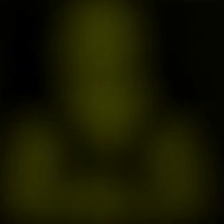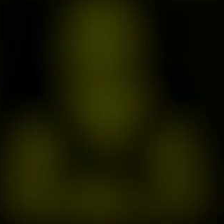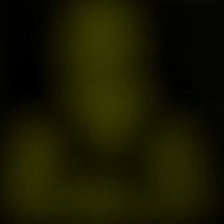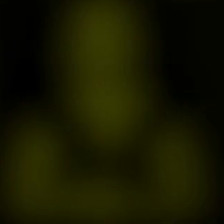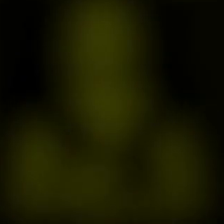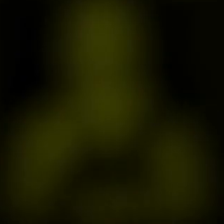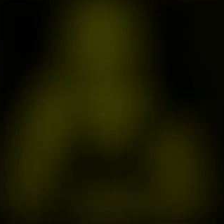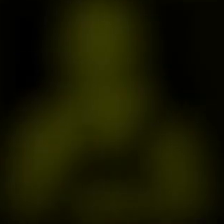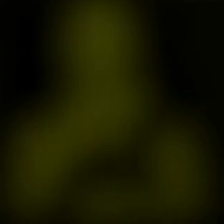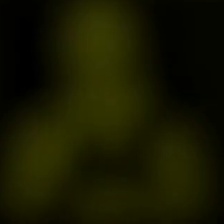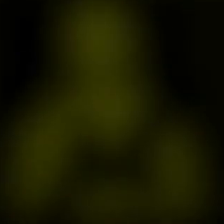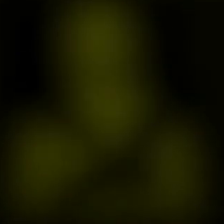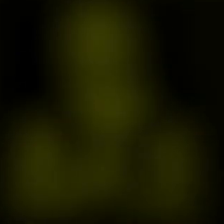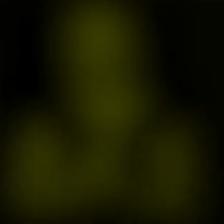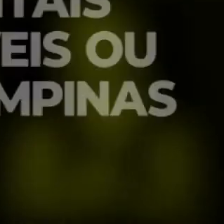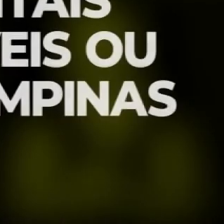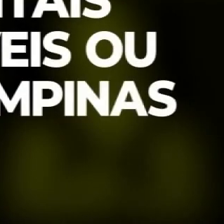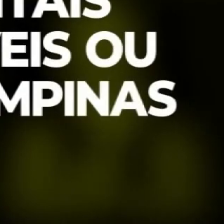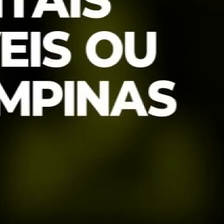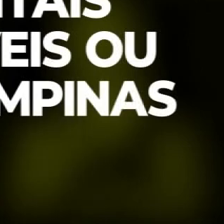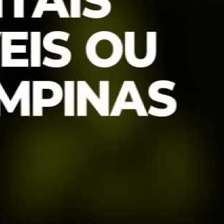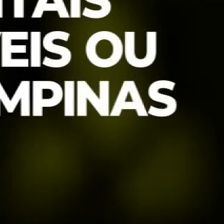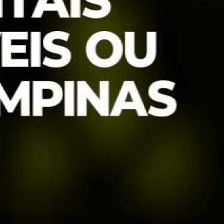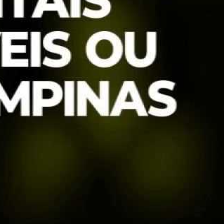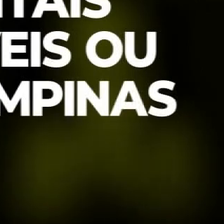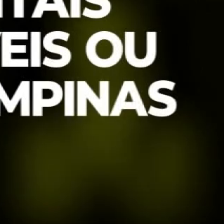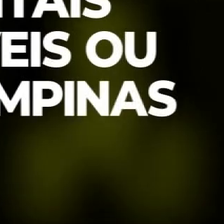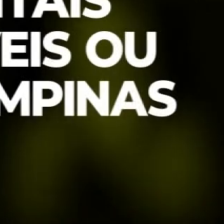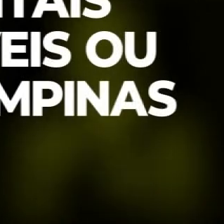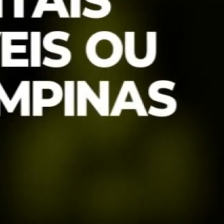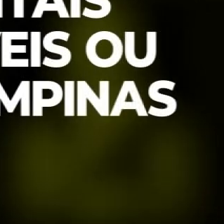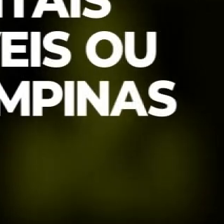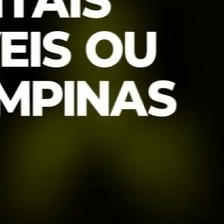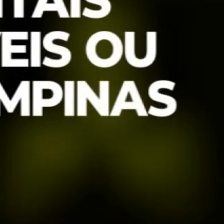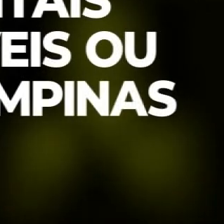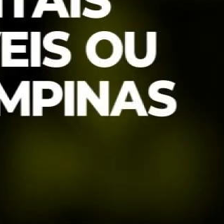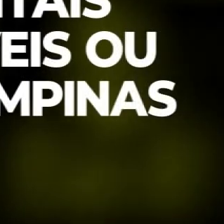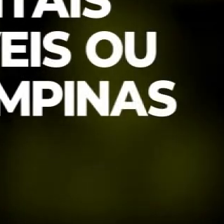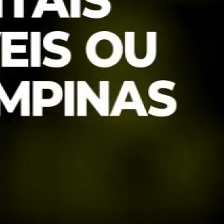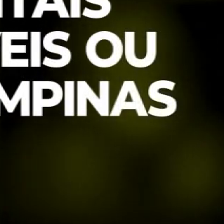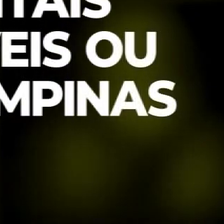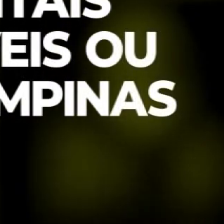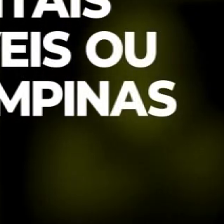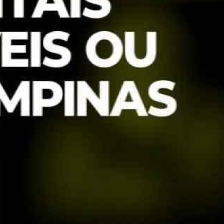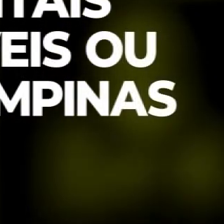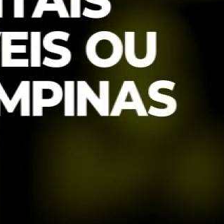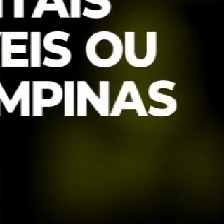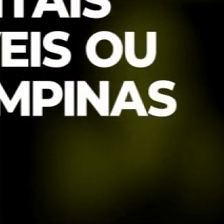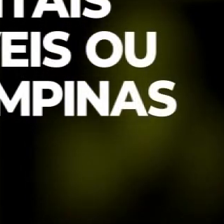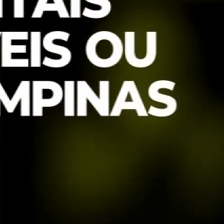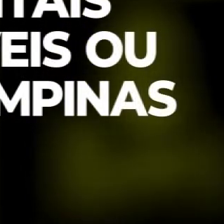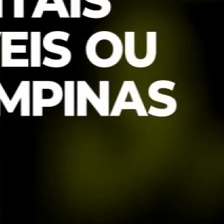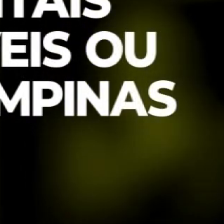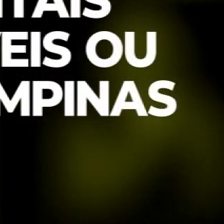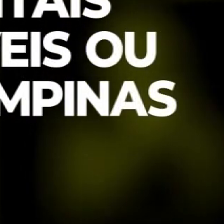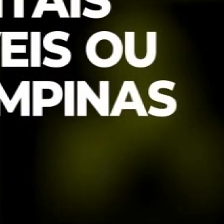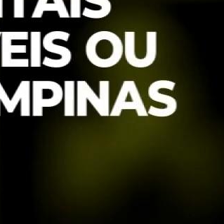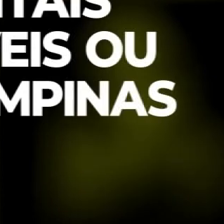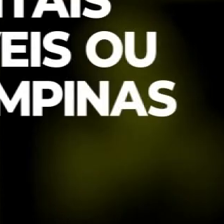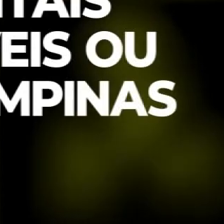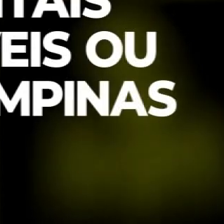Interno da Câmara Municipal de Campinas, audiência pública obrigatória, que vai ser realizada no dia 27 de